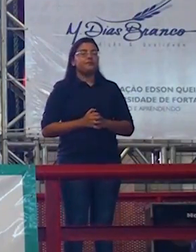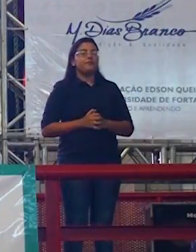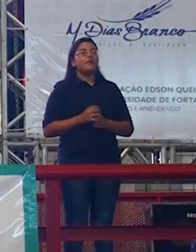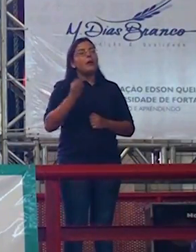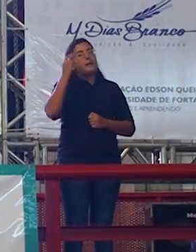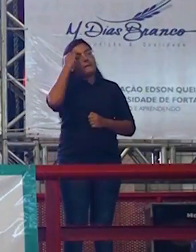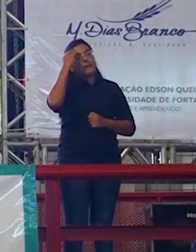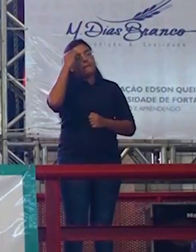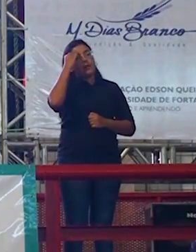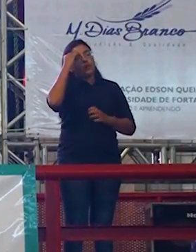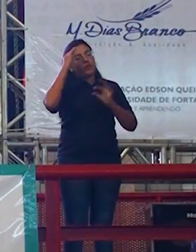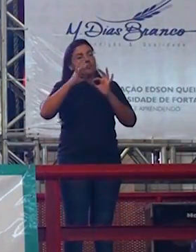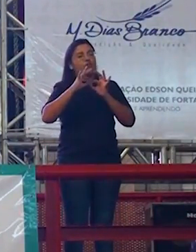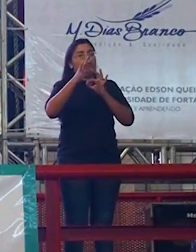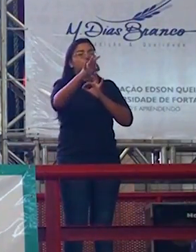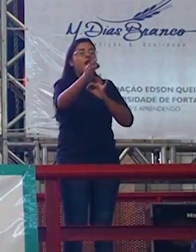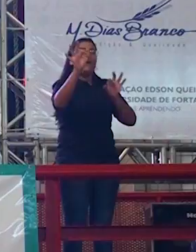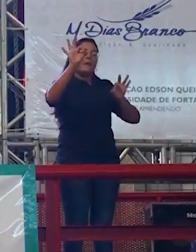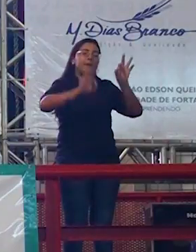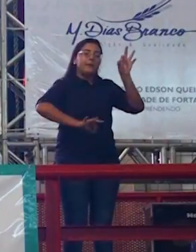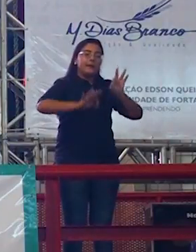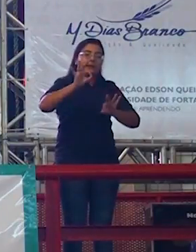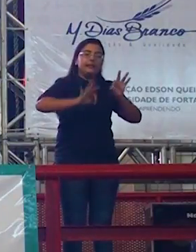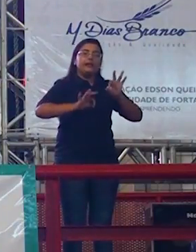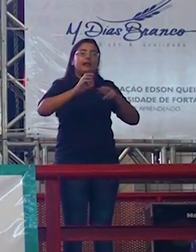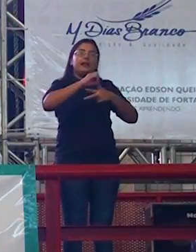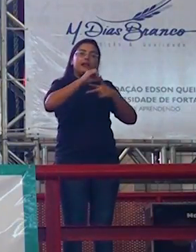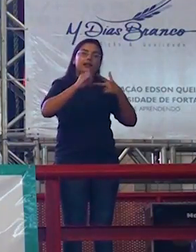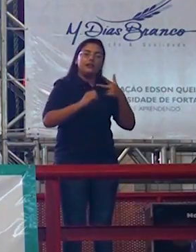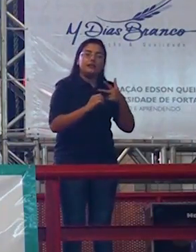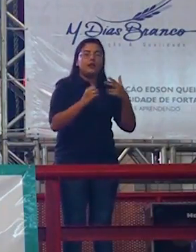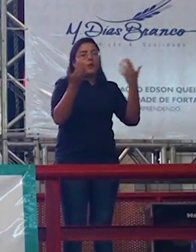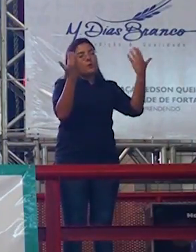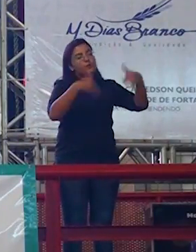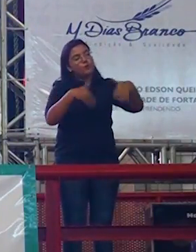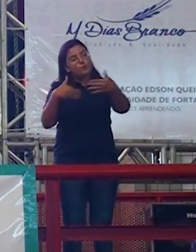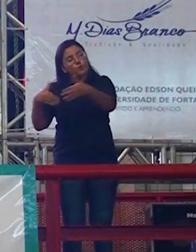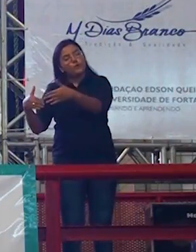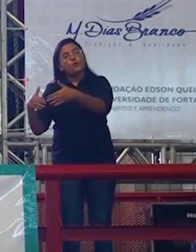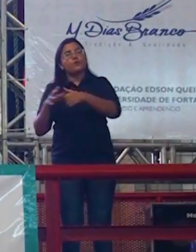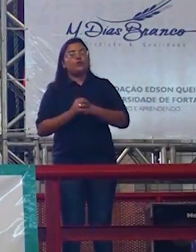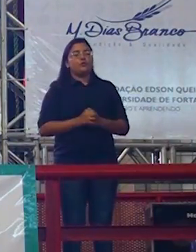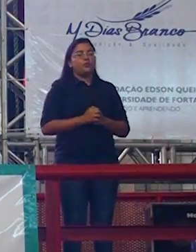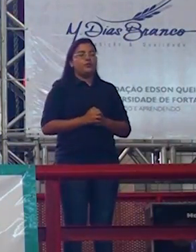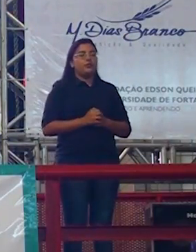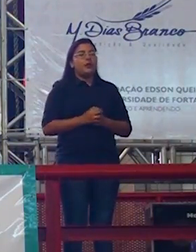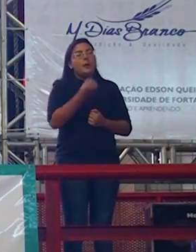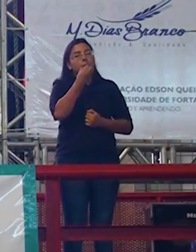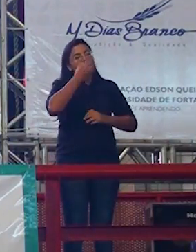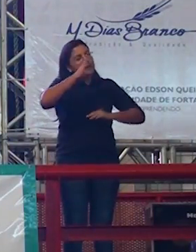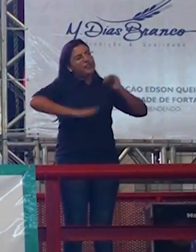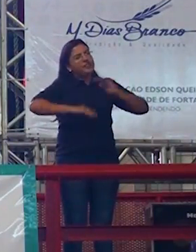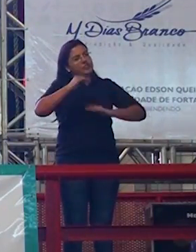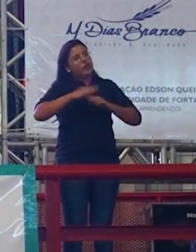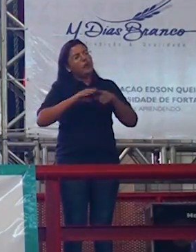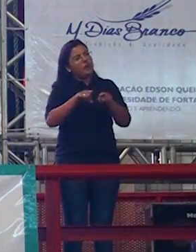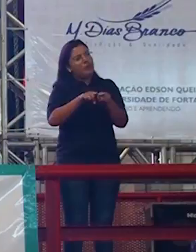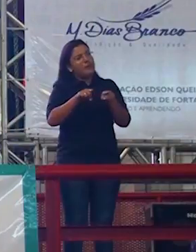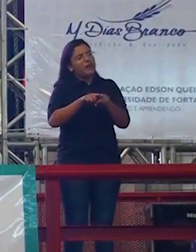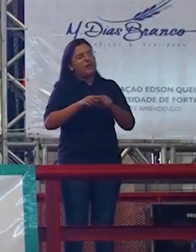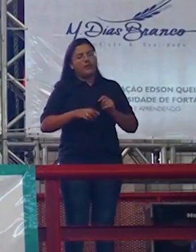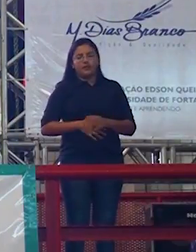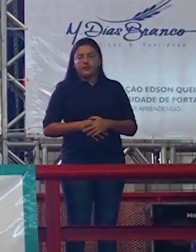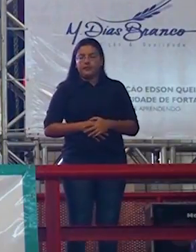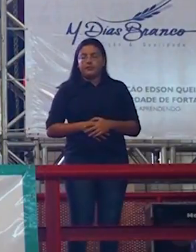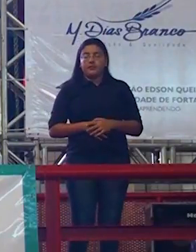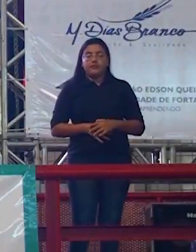longo prazo, que é importante para a gente se preparar para Enem, para concurso público e para você ser um bom profissional. Quando você